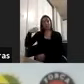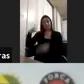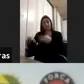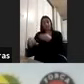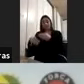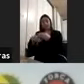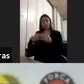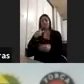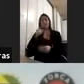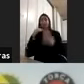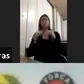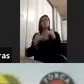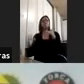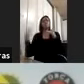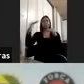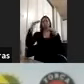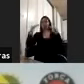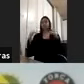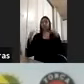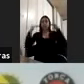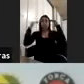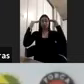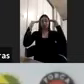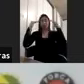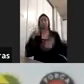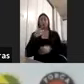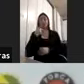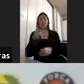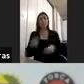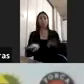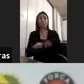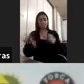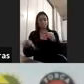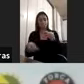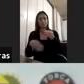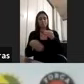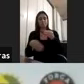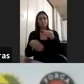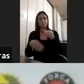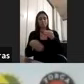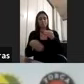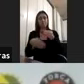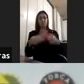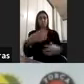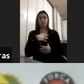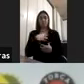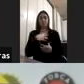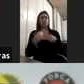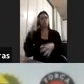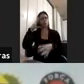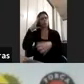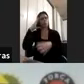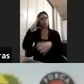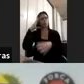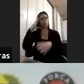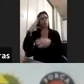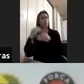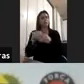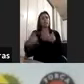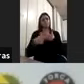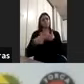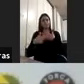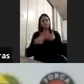nosso estado, falando da forma como ele está entendendo que isso foi totalmente injusto.